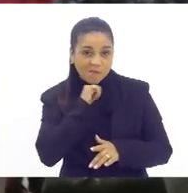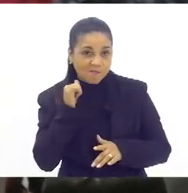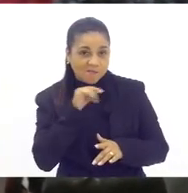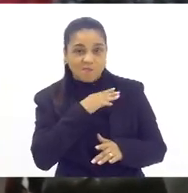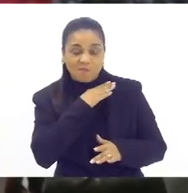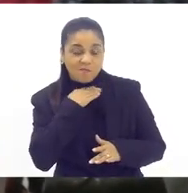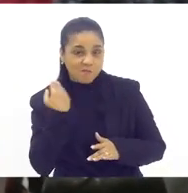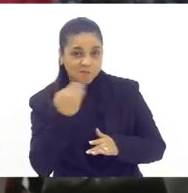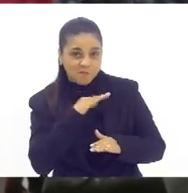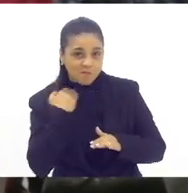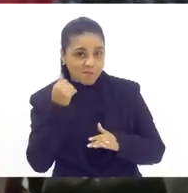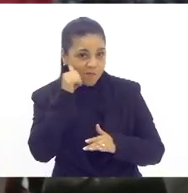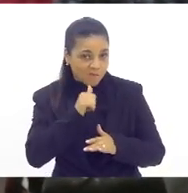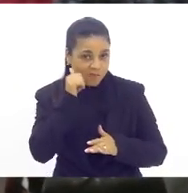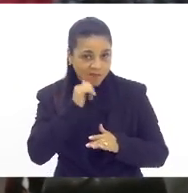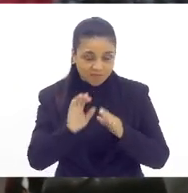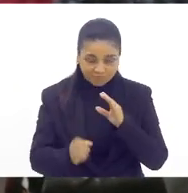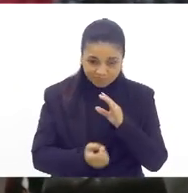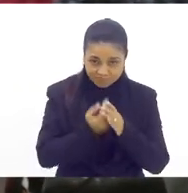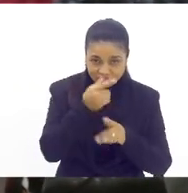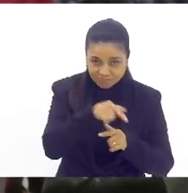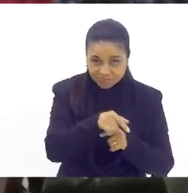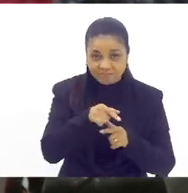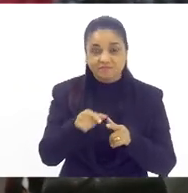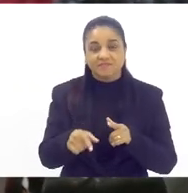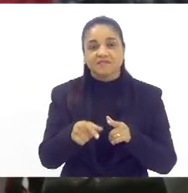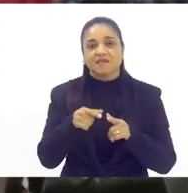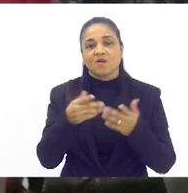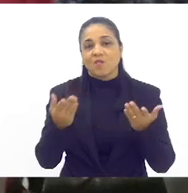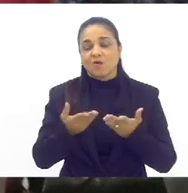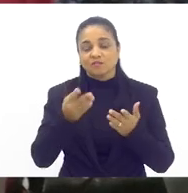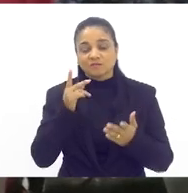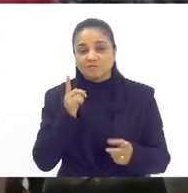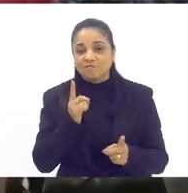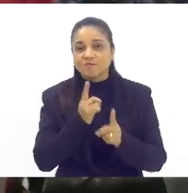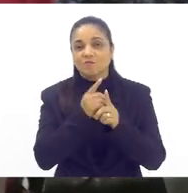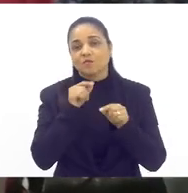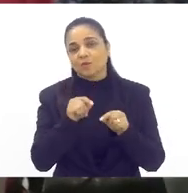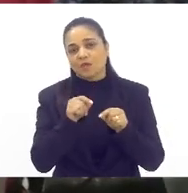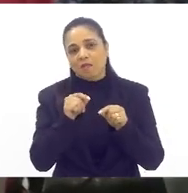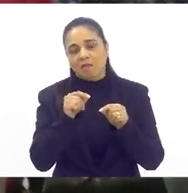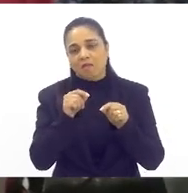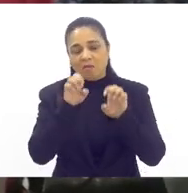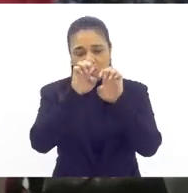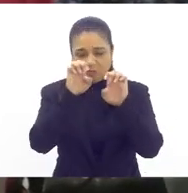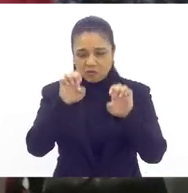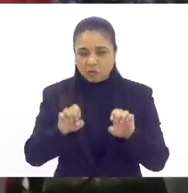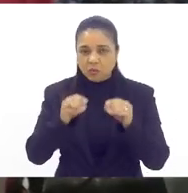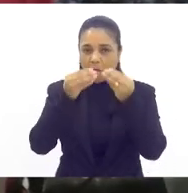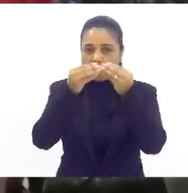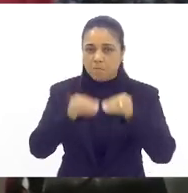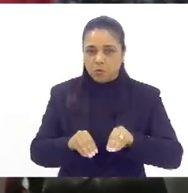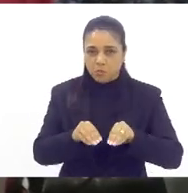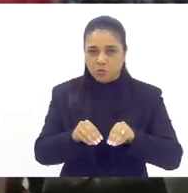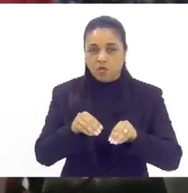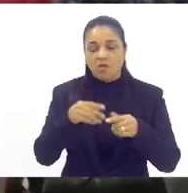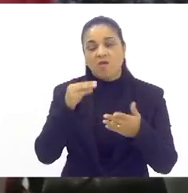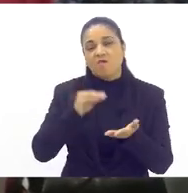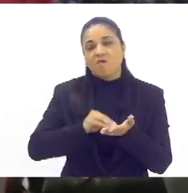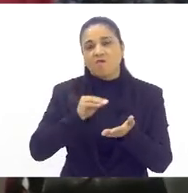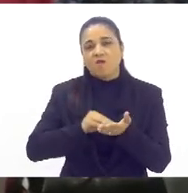em processo de sucateamento como foi dito aqui faltam políticas de